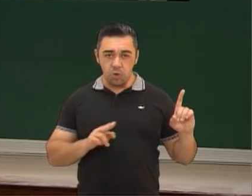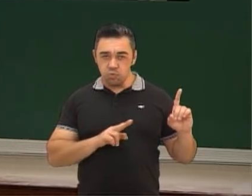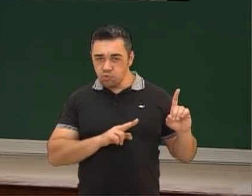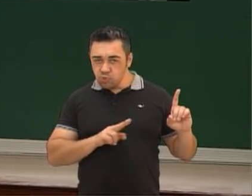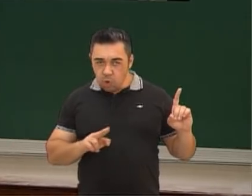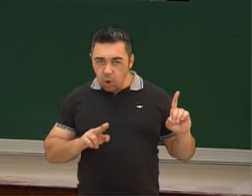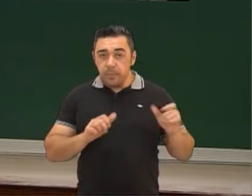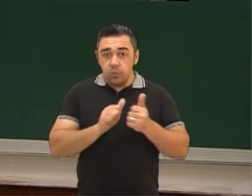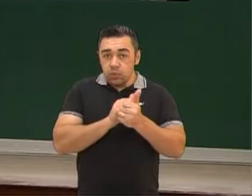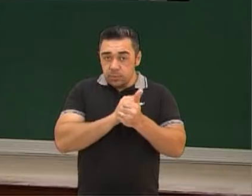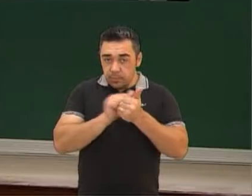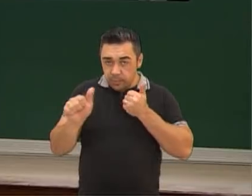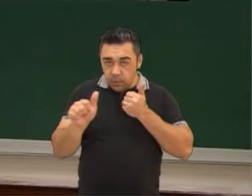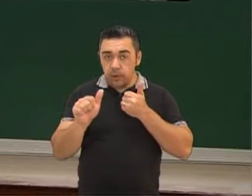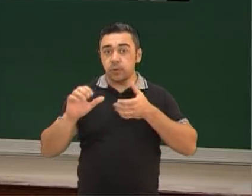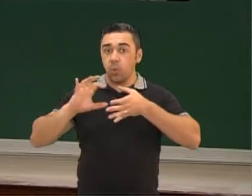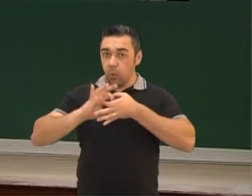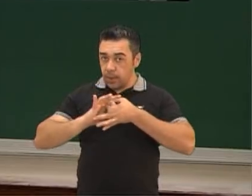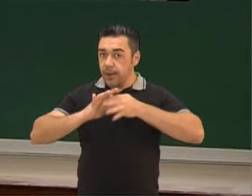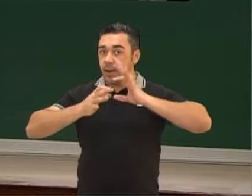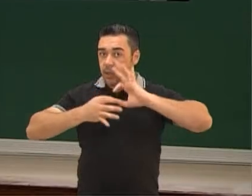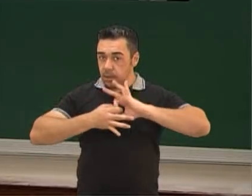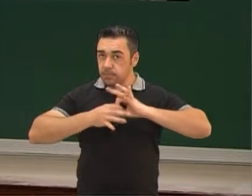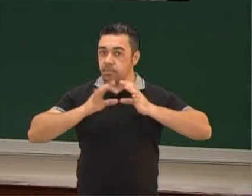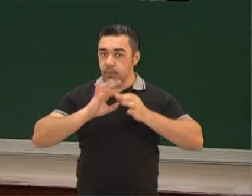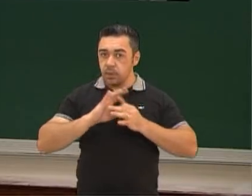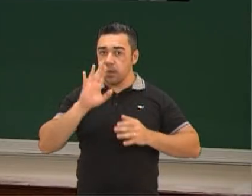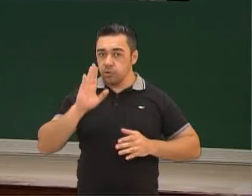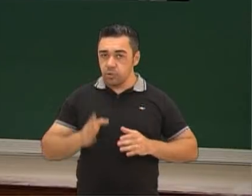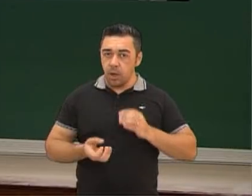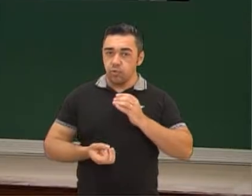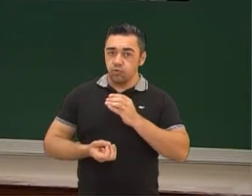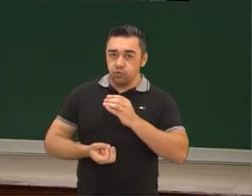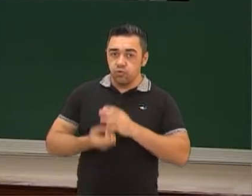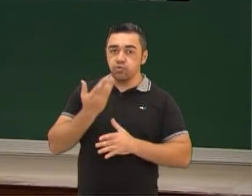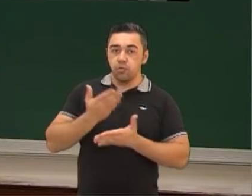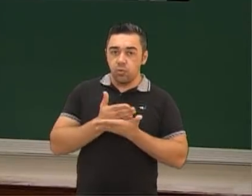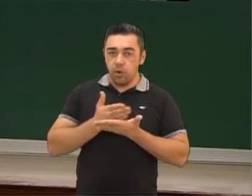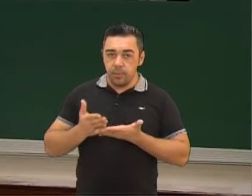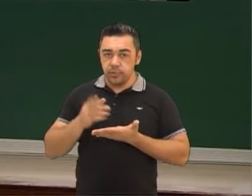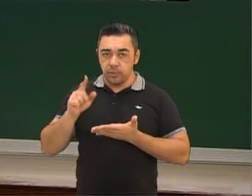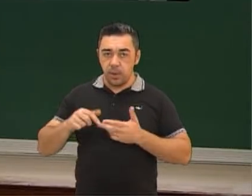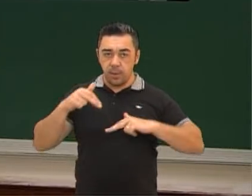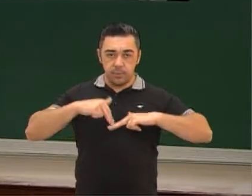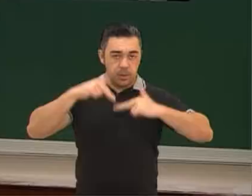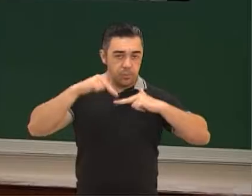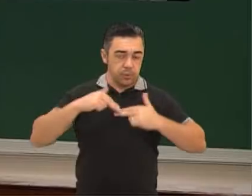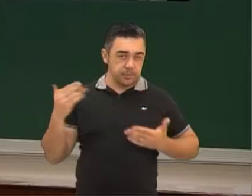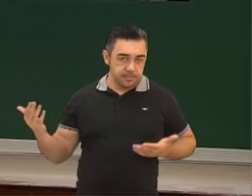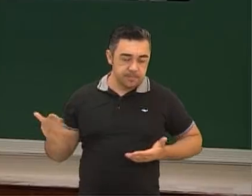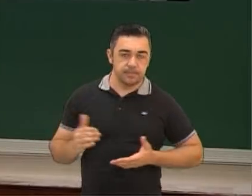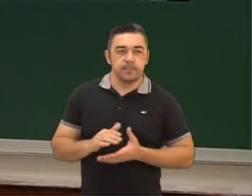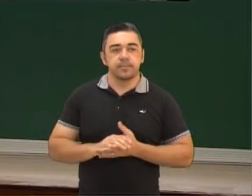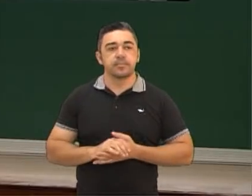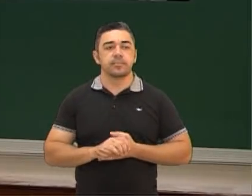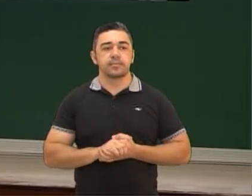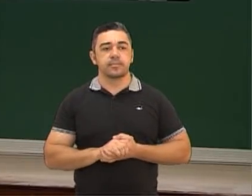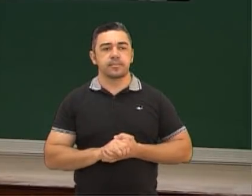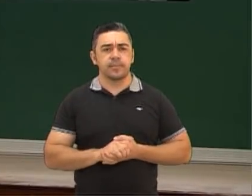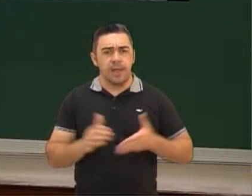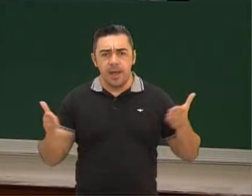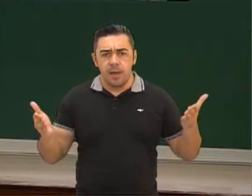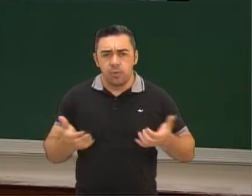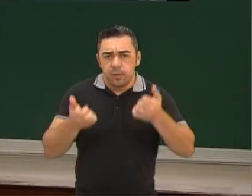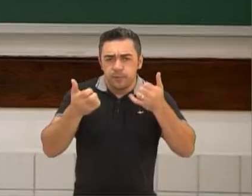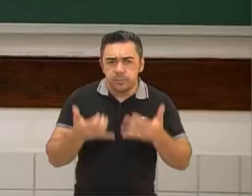é o esporte olímpico já que surgiu a partir do trampolim circense. Agora a